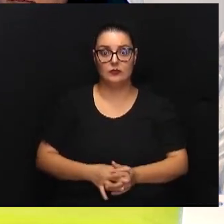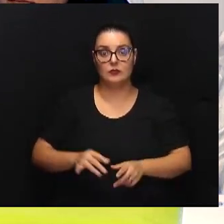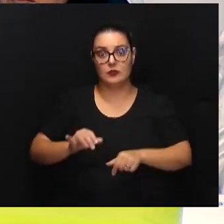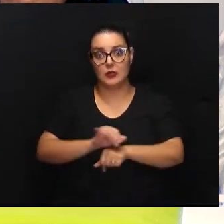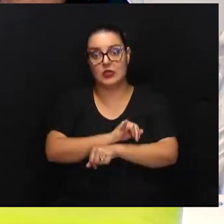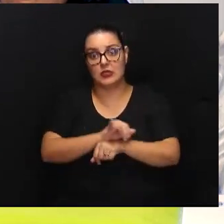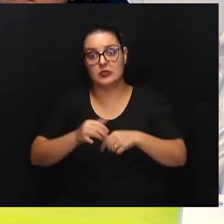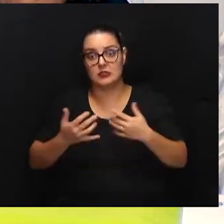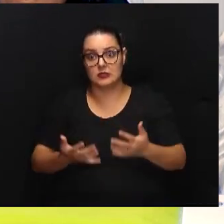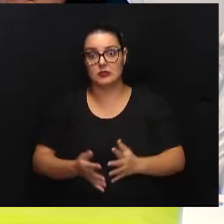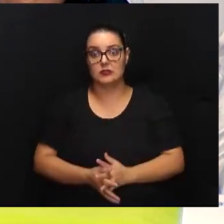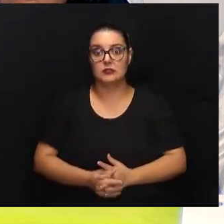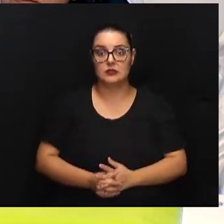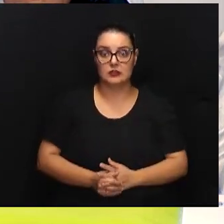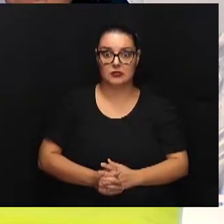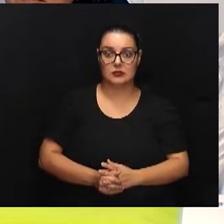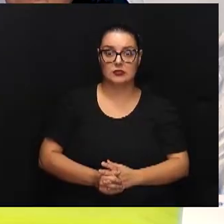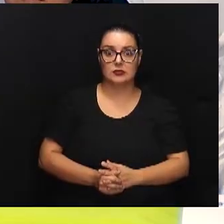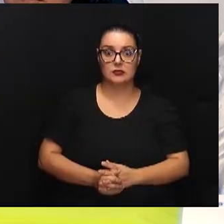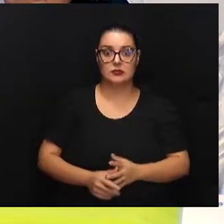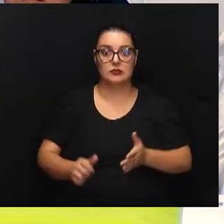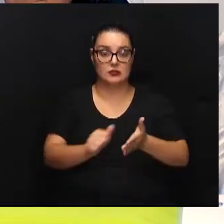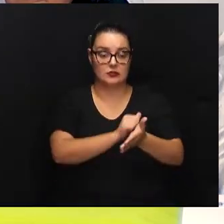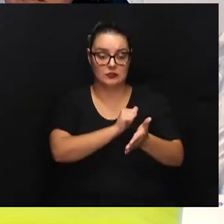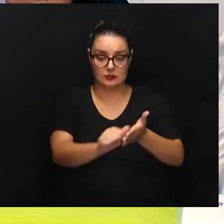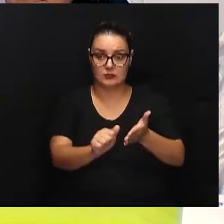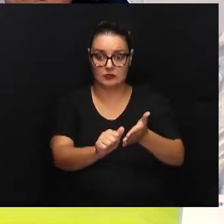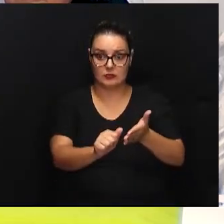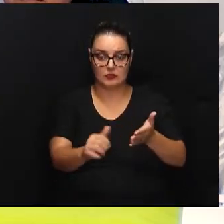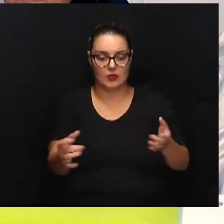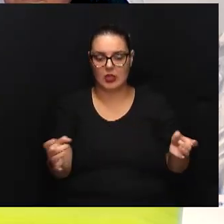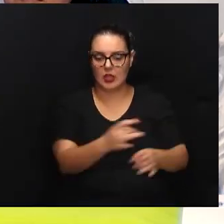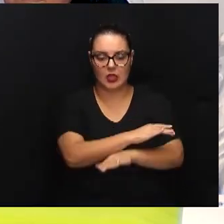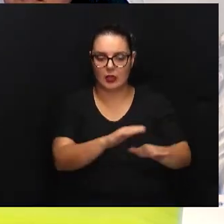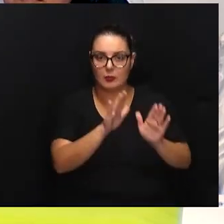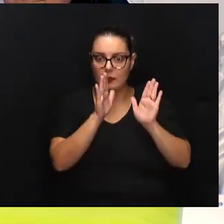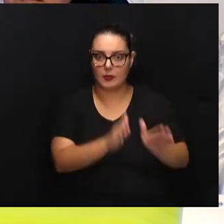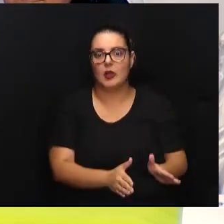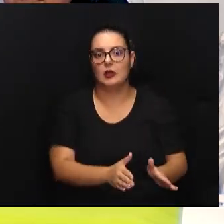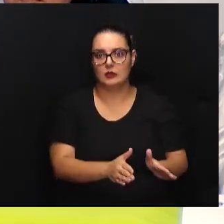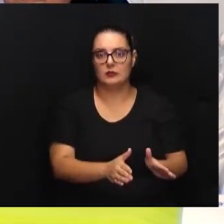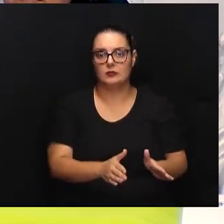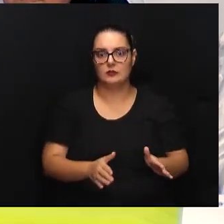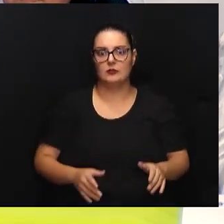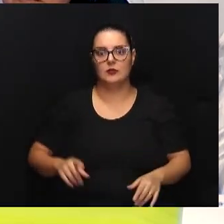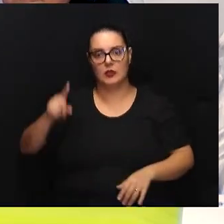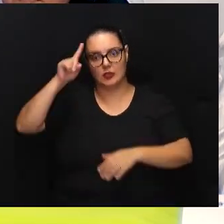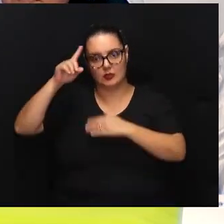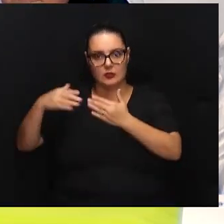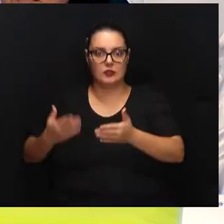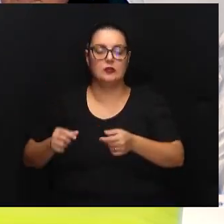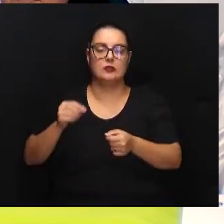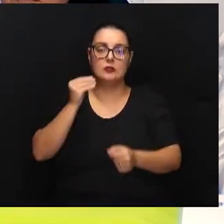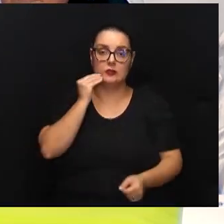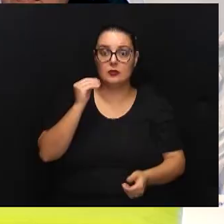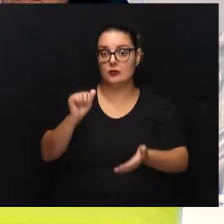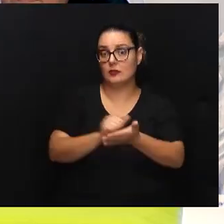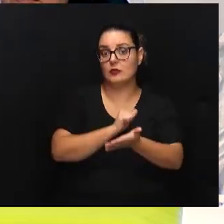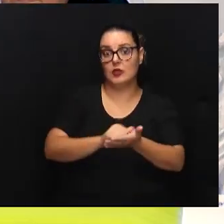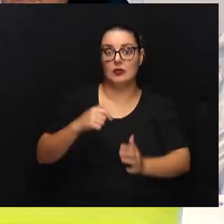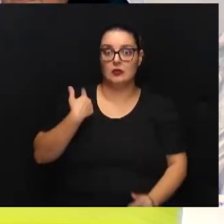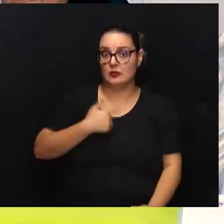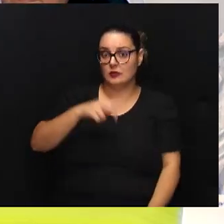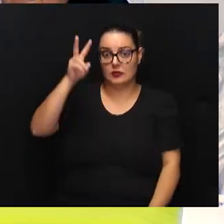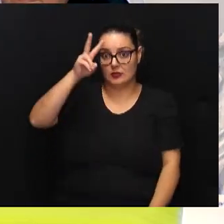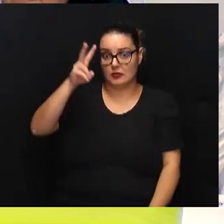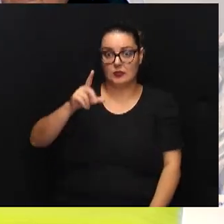apagamento histórico que a gente vem sendo posto cotidianamente, né? Eu tenho certeza que muitos aqui